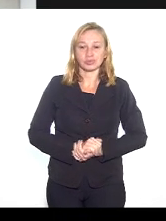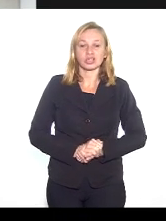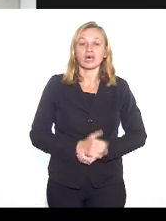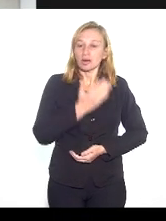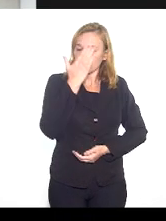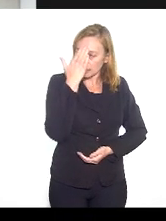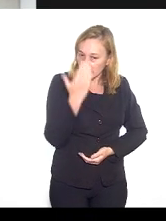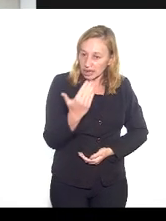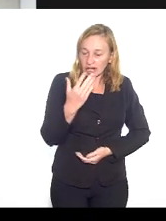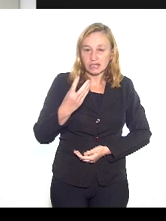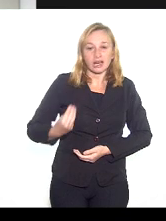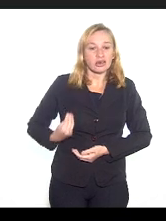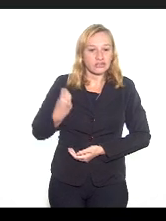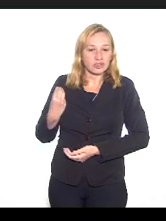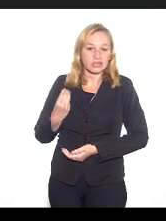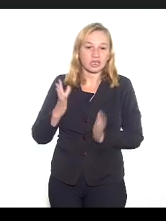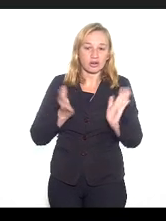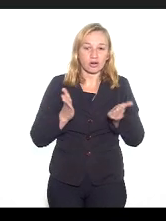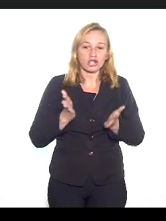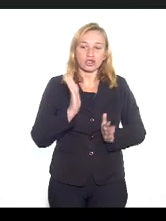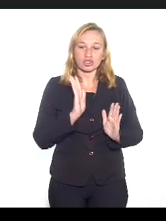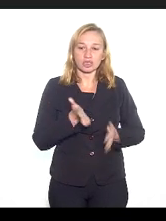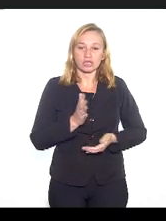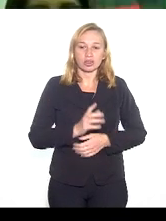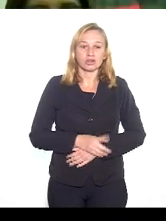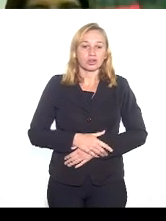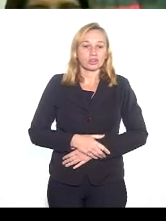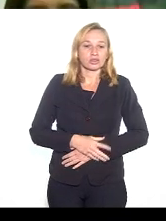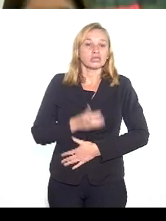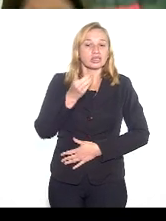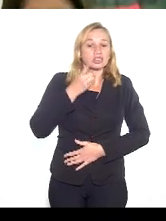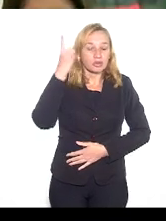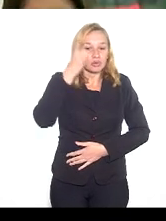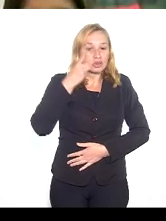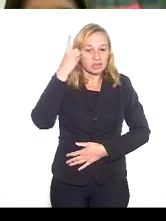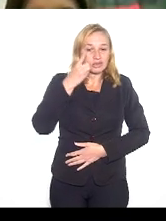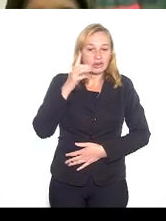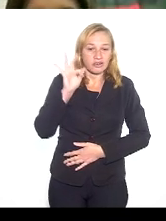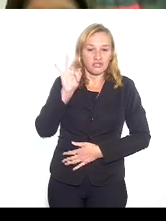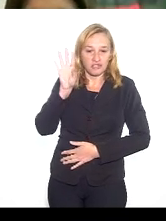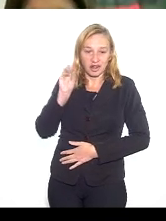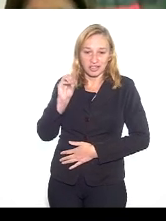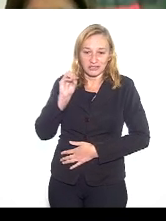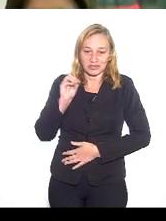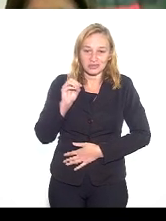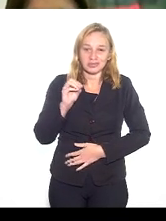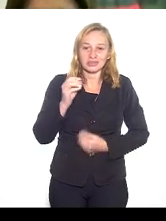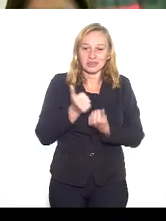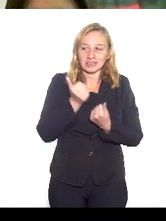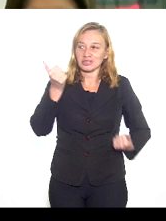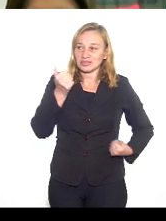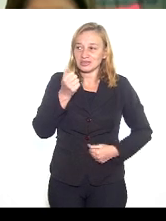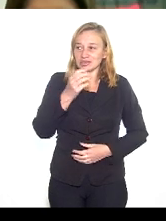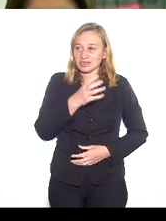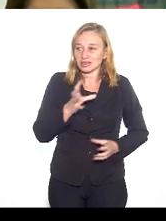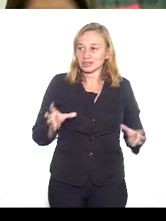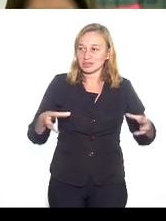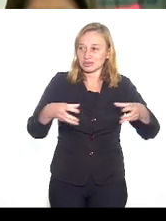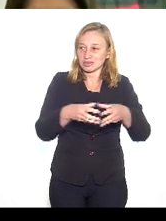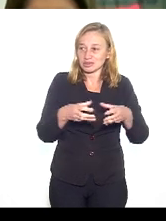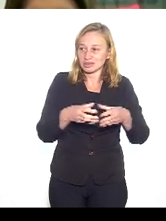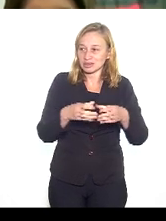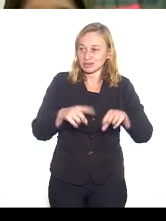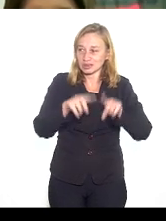Obrigado. Destacar a presença já conosco aqui do nobre deputado Flávio Serafini, vice-presidente da Comissão de Servidores